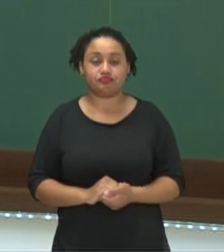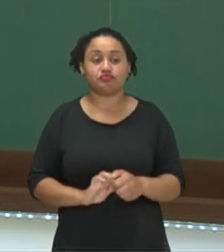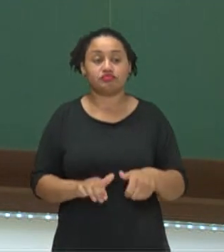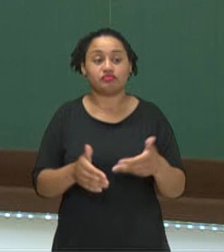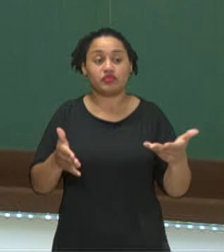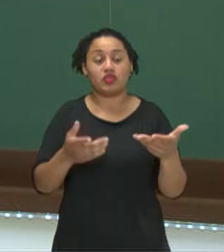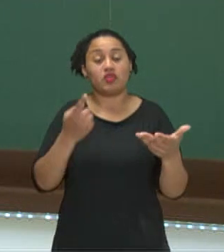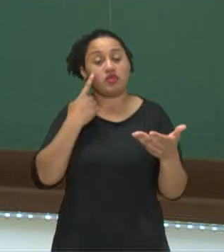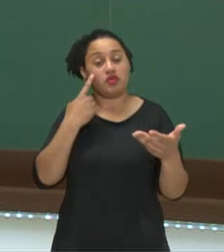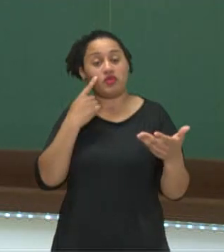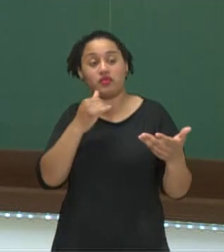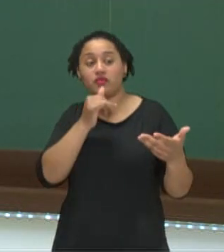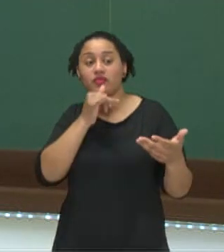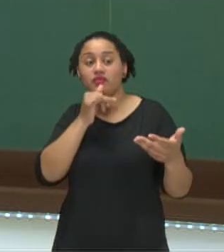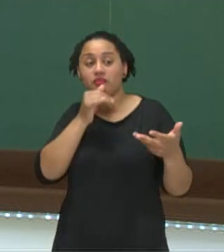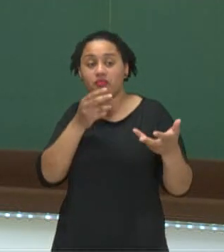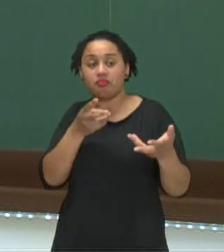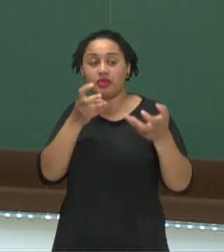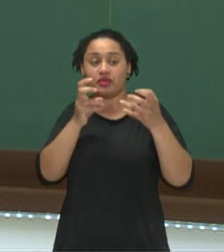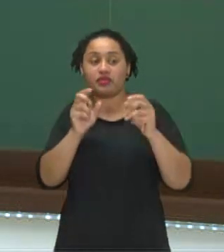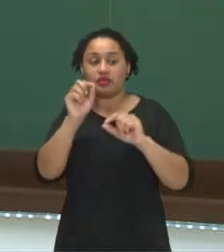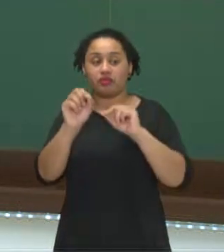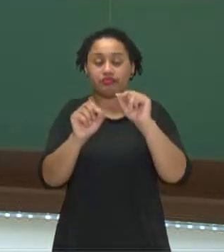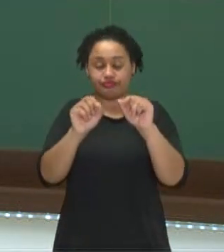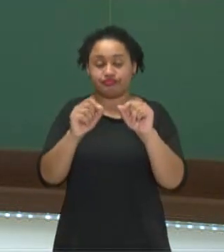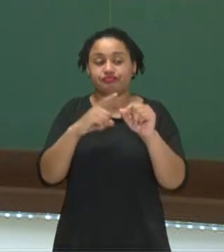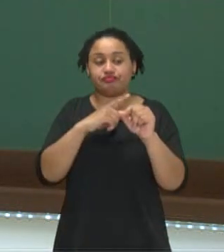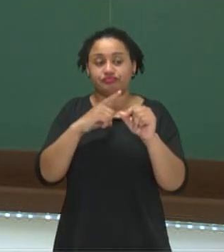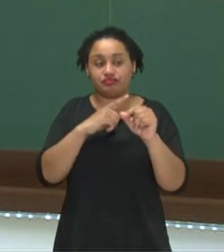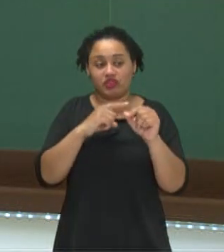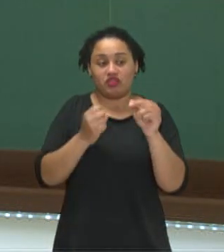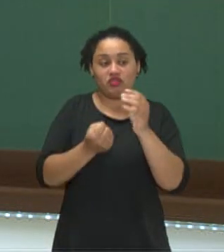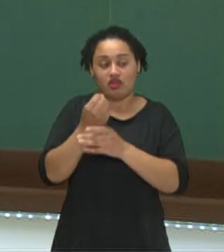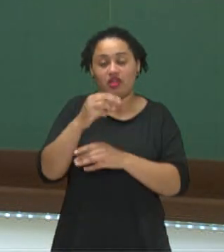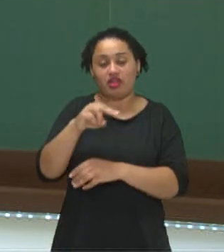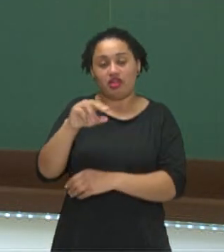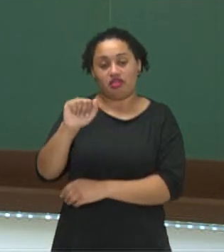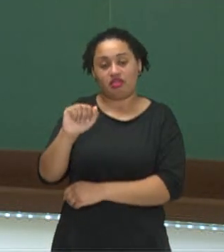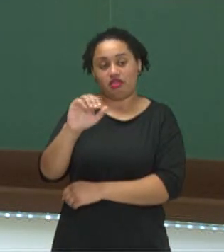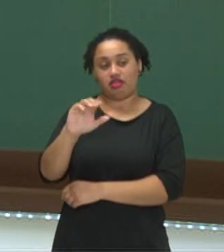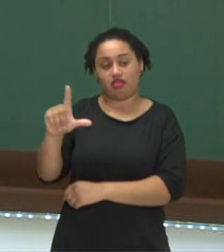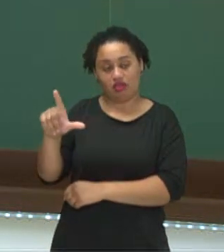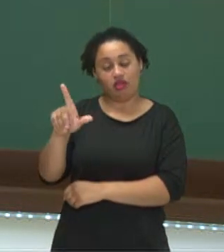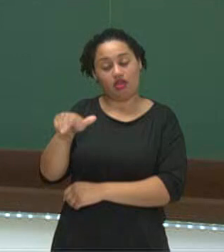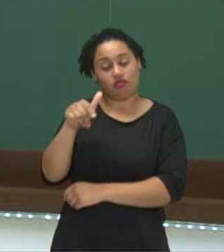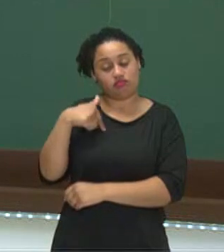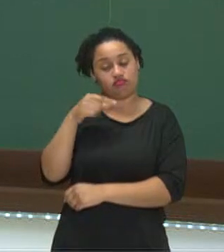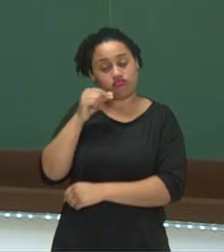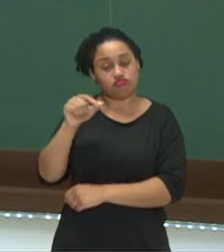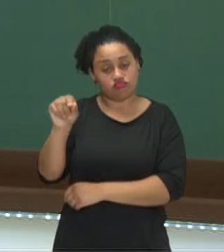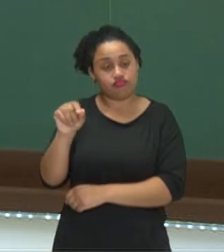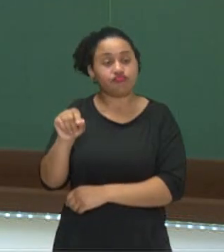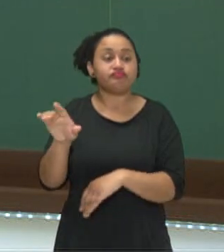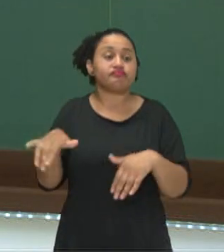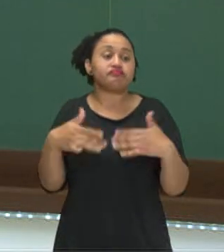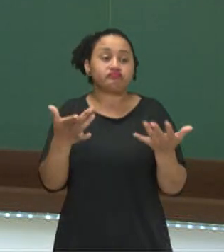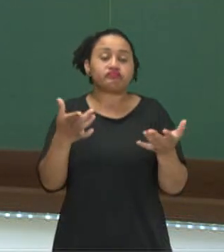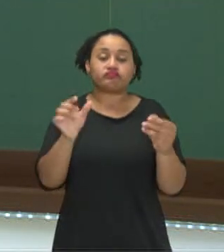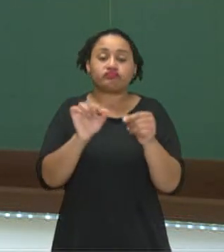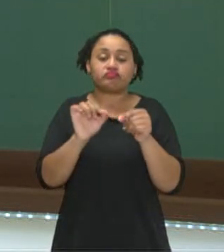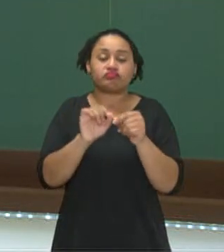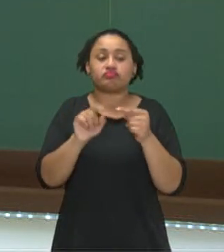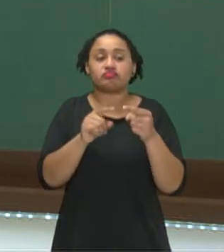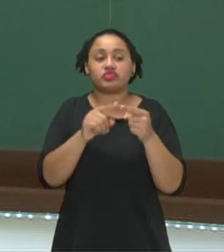Vamos ver um exemplo aqui, ó. Olha só. Então, a gente vai ter a formação do NaCl, que é o cloreto de sódio. Então, o primeiro passo, vou